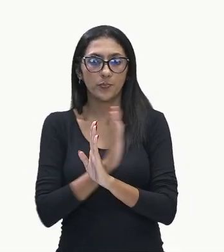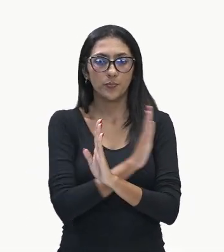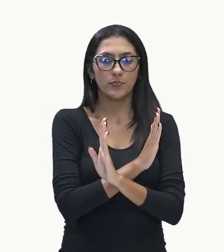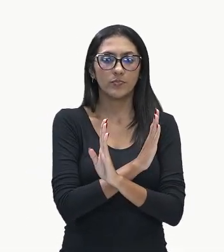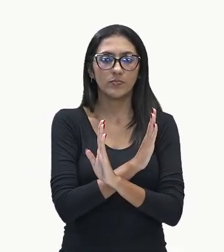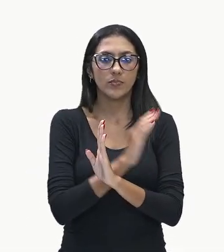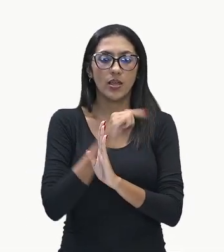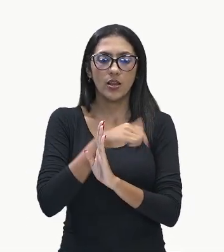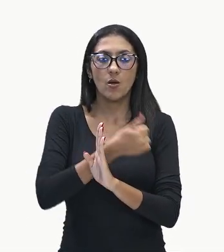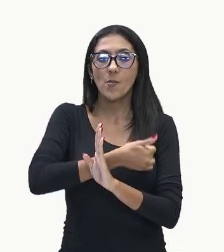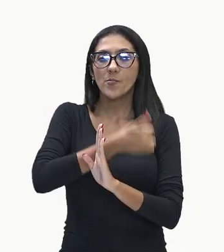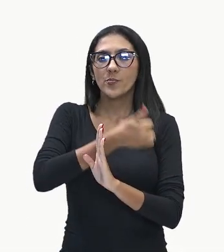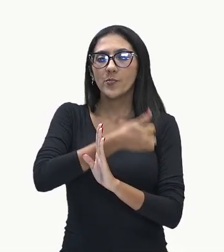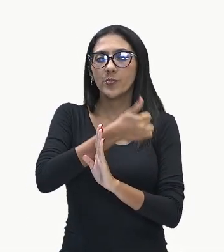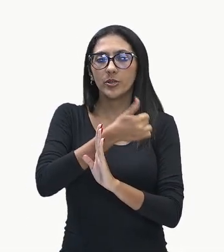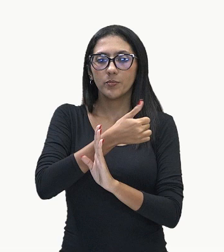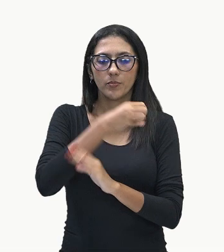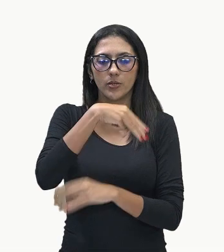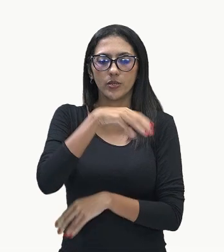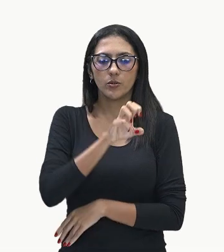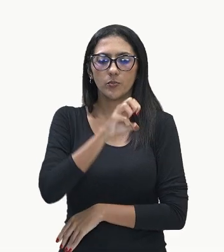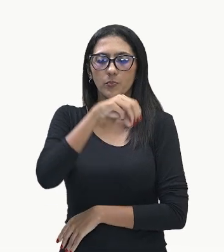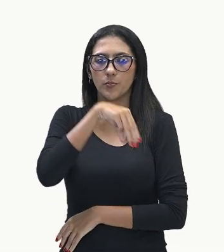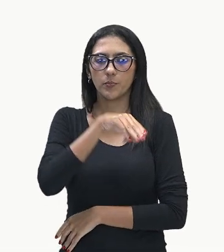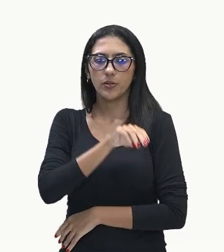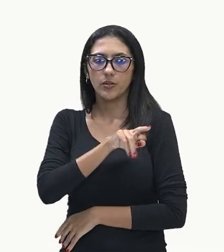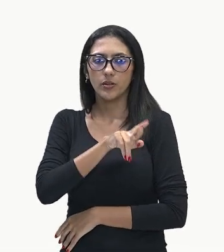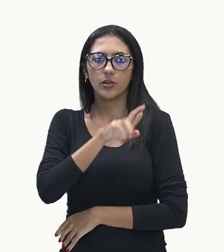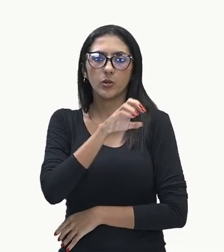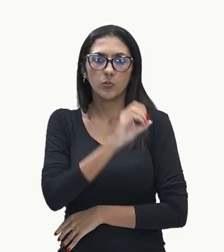vou chamar de primeiro membro.